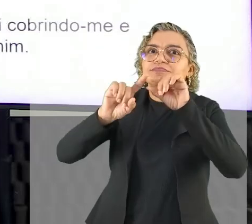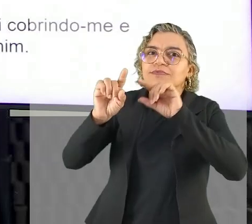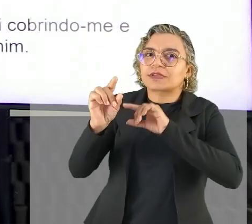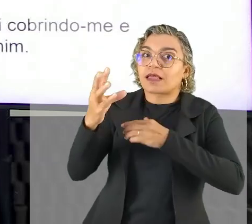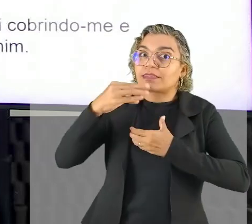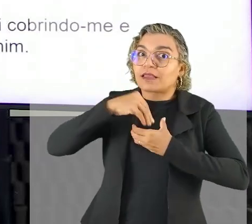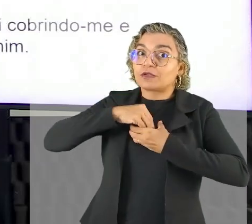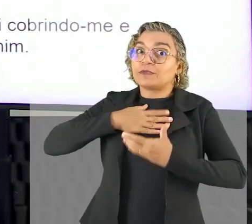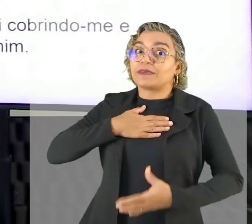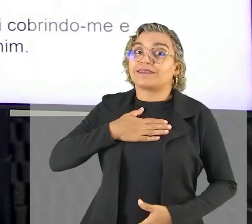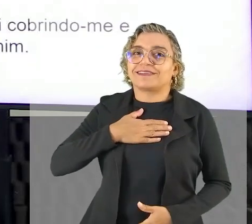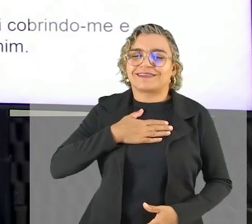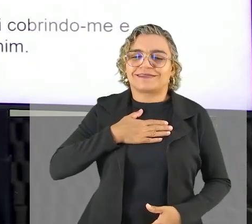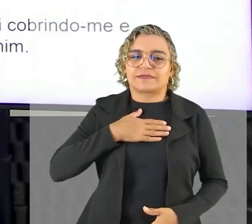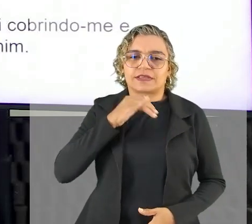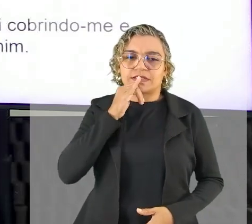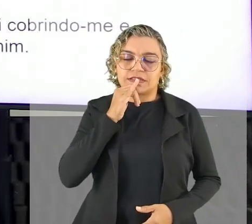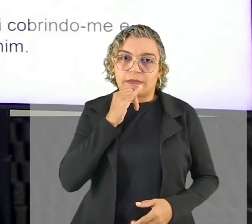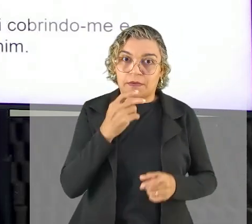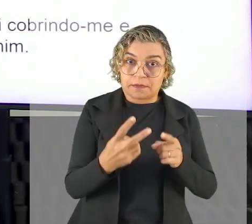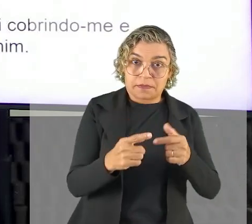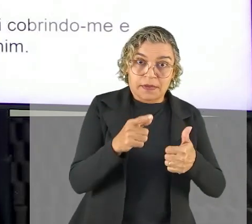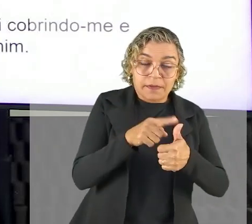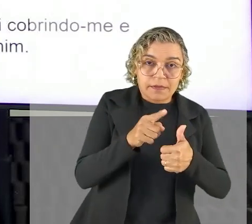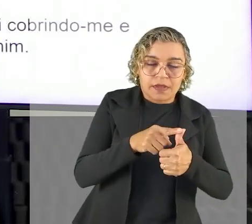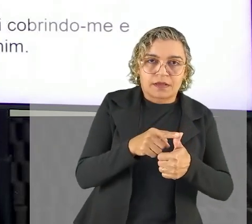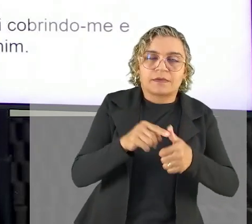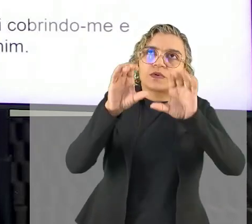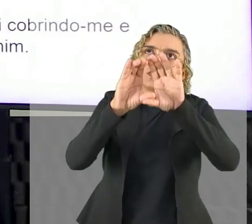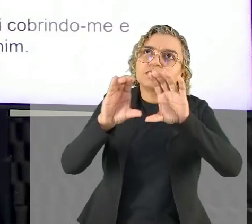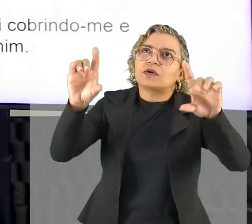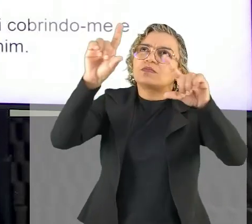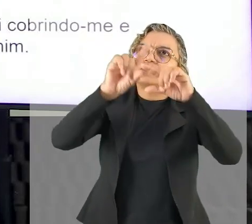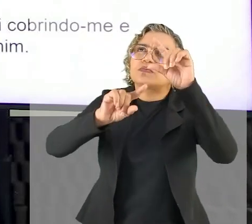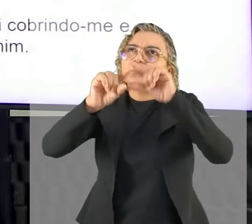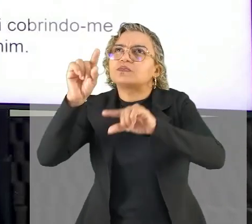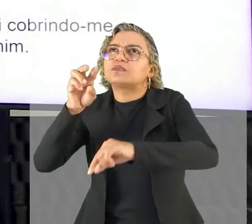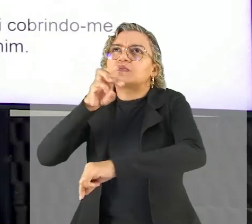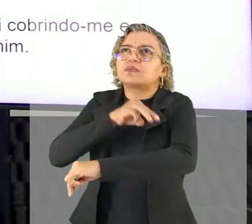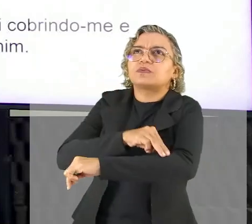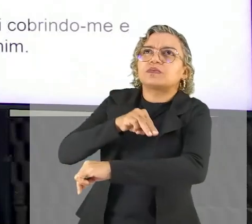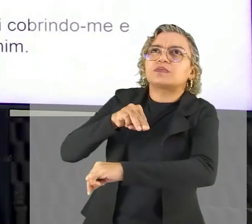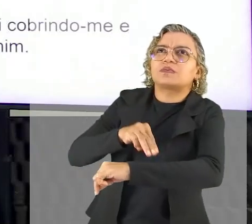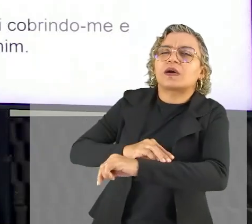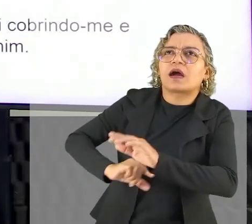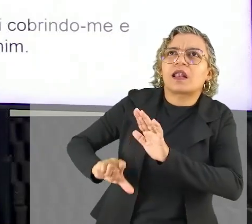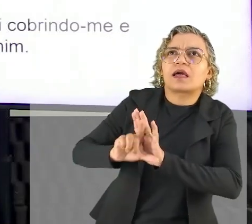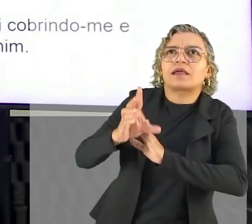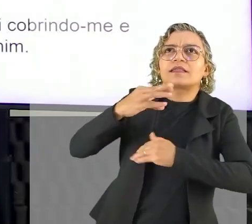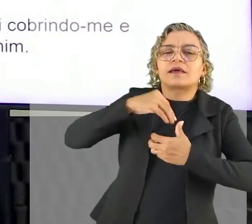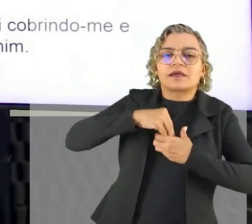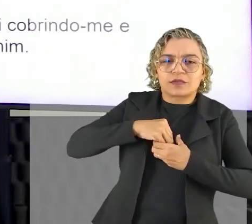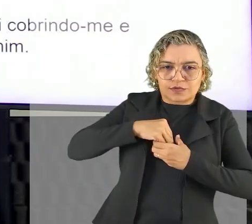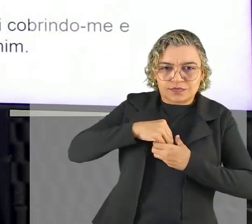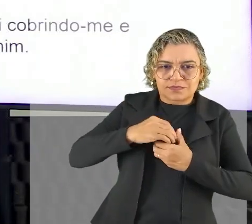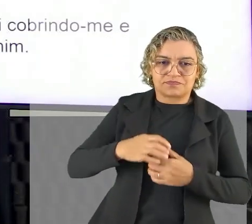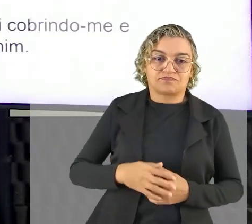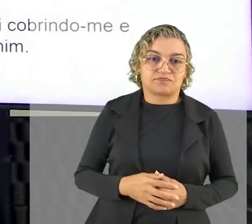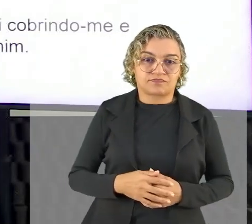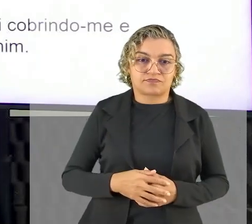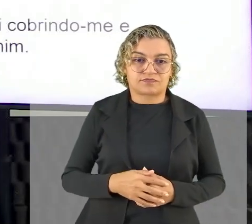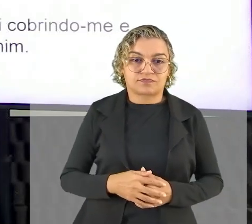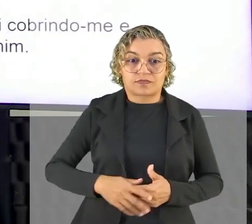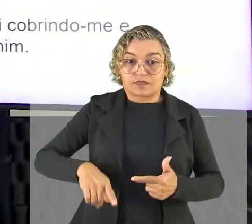uma questão diz o seguinte: o céu estrelado sobre mim e a moral e a lei moral em mim, a outra diz o